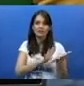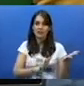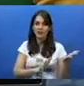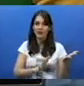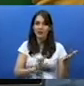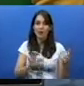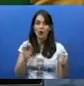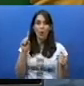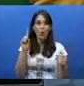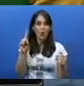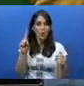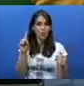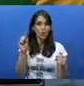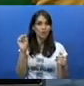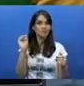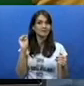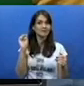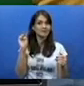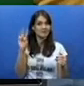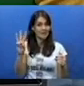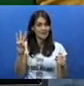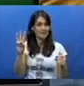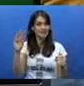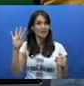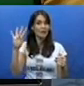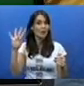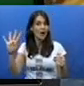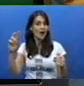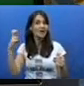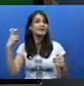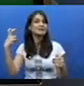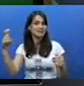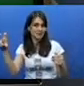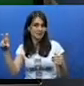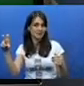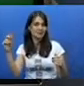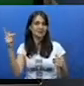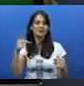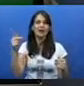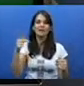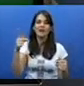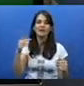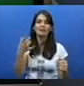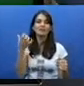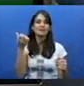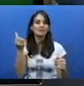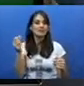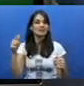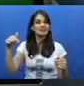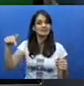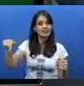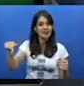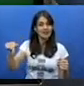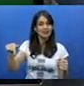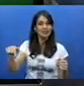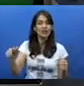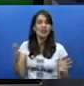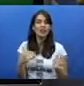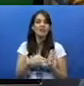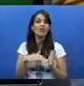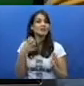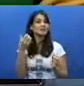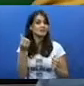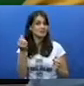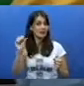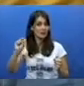1, 3, 4 e 5, das páginas 67 e